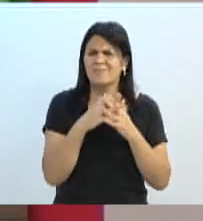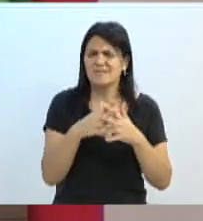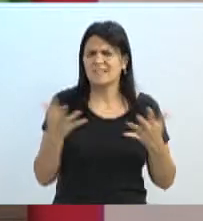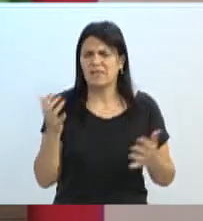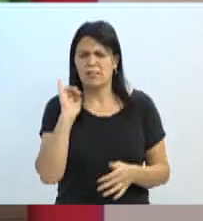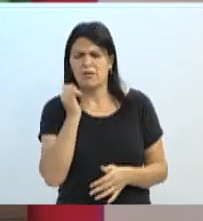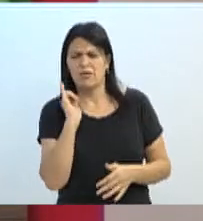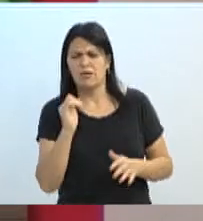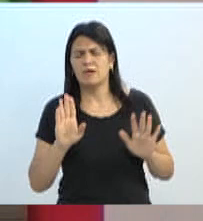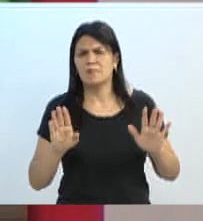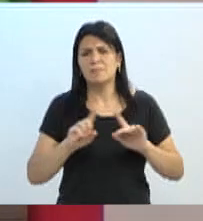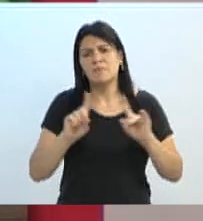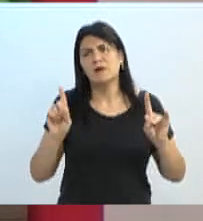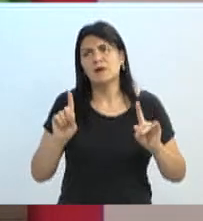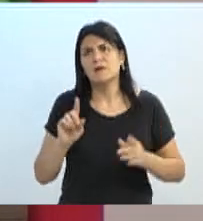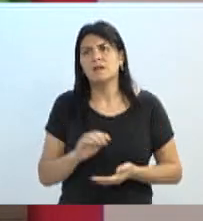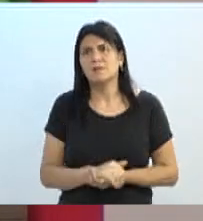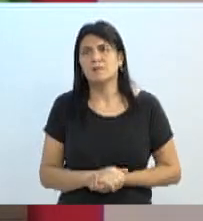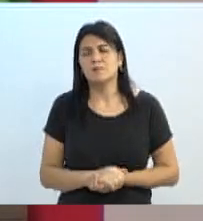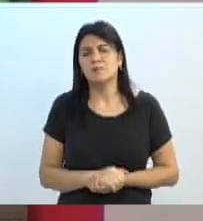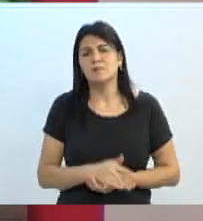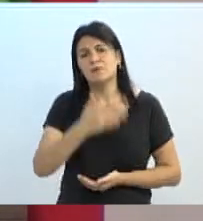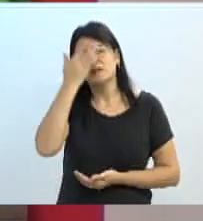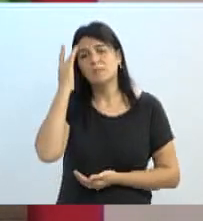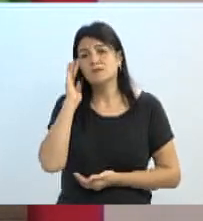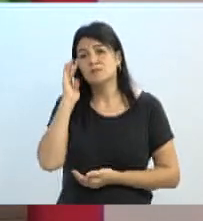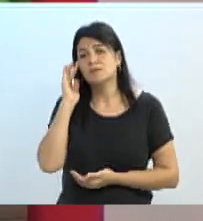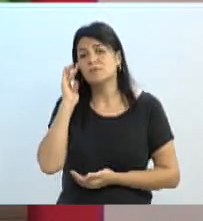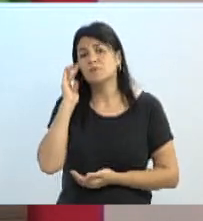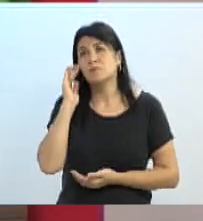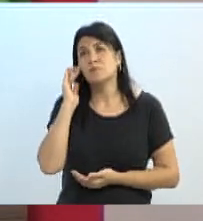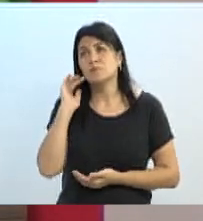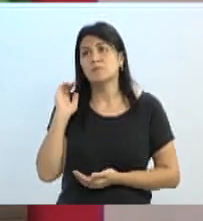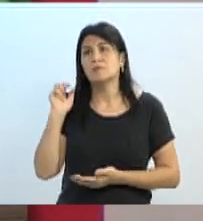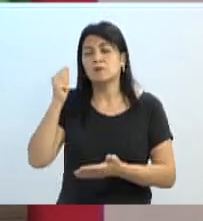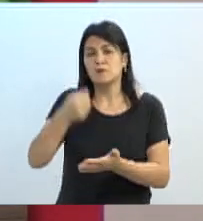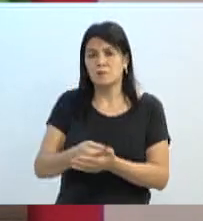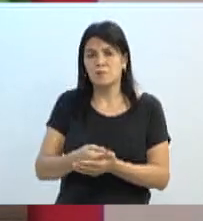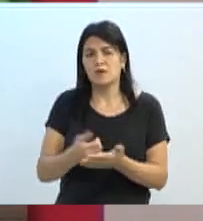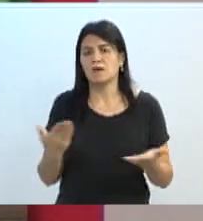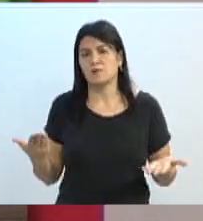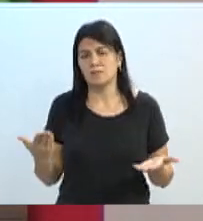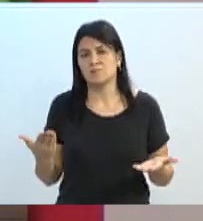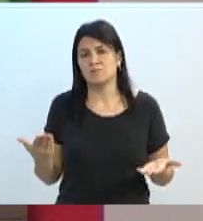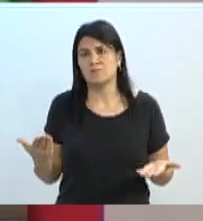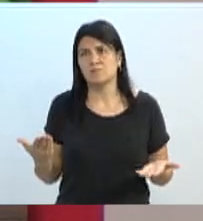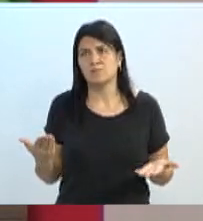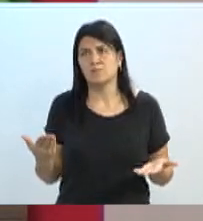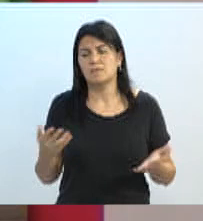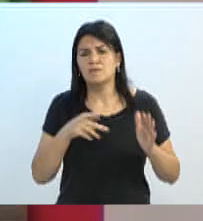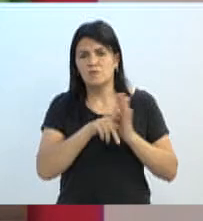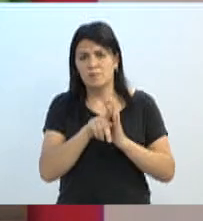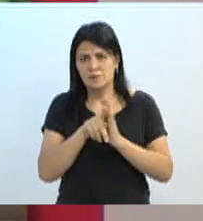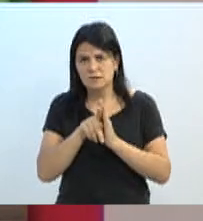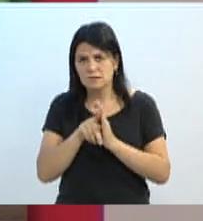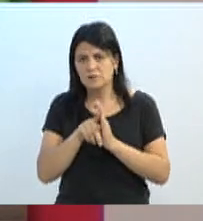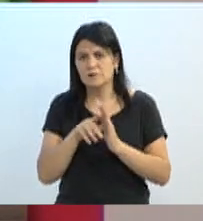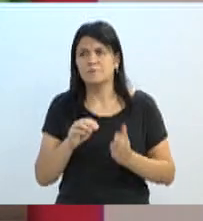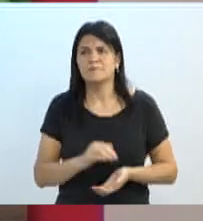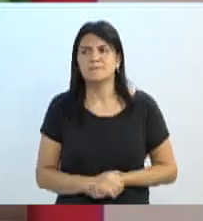crianças. Mas, enfim, são as pessoas pagas com o dinheiro do povo. O povo é o patrão. Vamos fazer uma enquete aí para ver se o povo concorda com